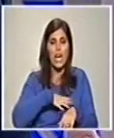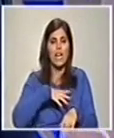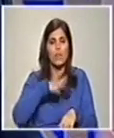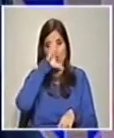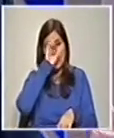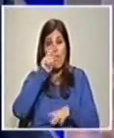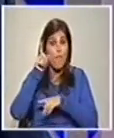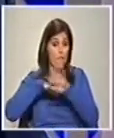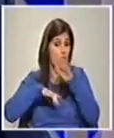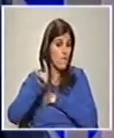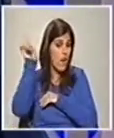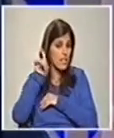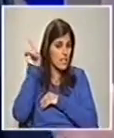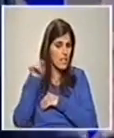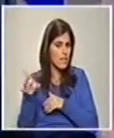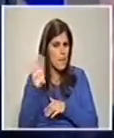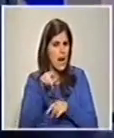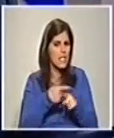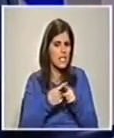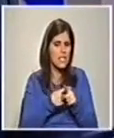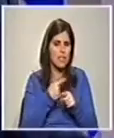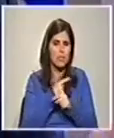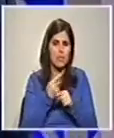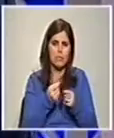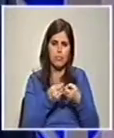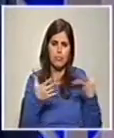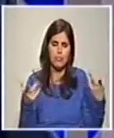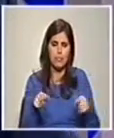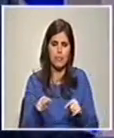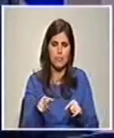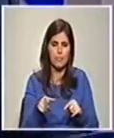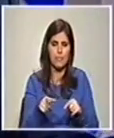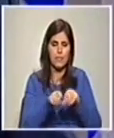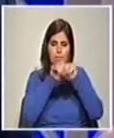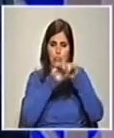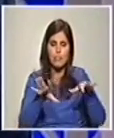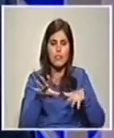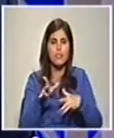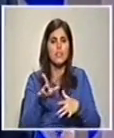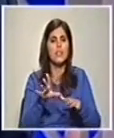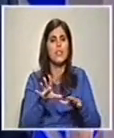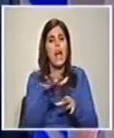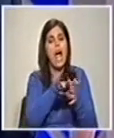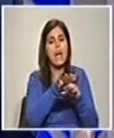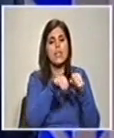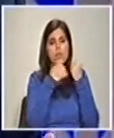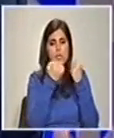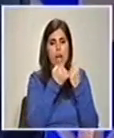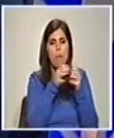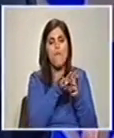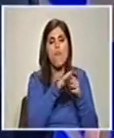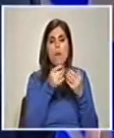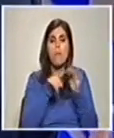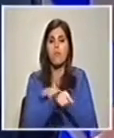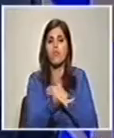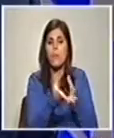E, portanto, isso é muito mais interessante, porque é muito mais multiplicador e dissemina-se no corpo social de uma maneira muito mais profunda. Dá um apelo aos